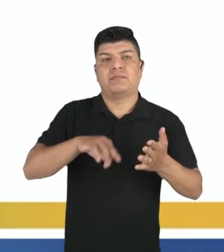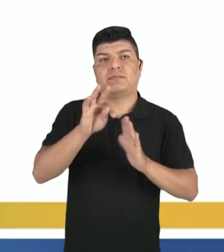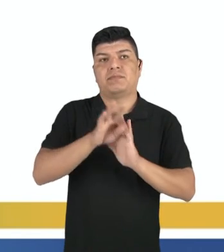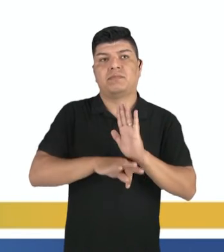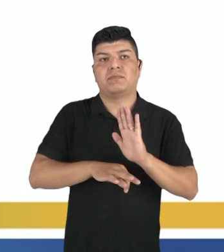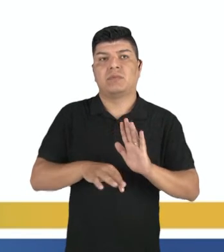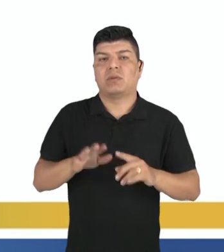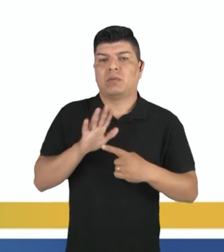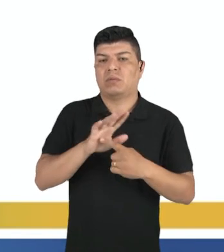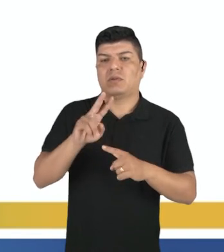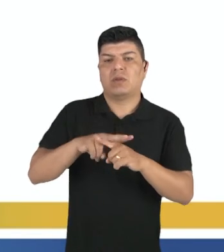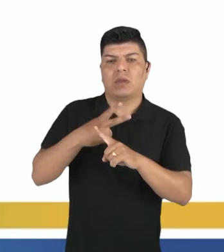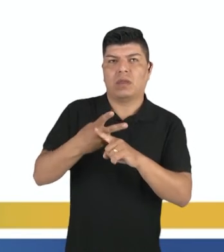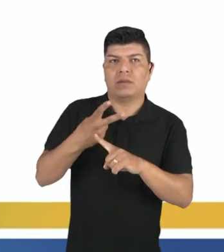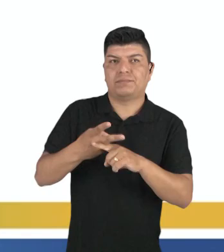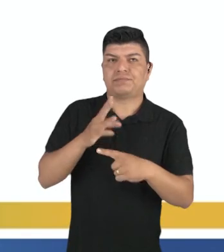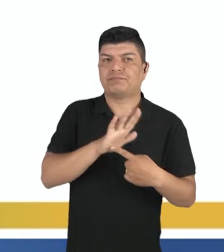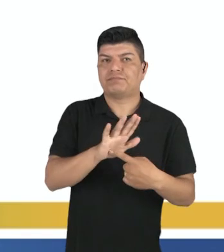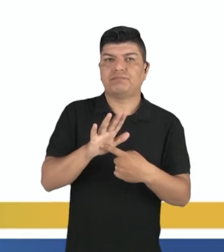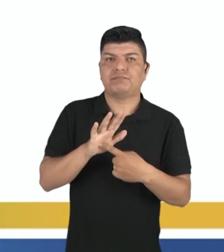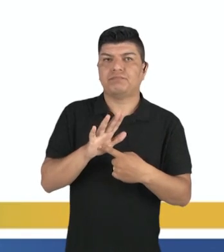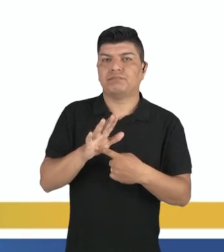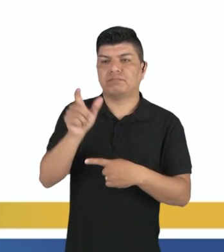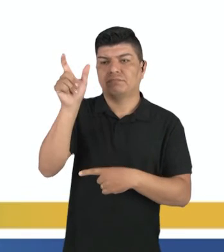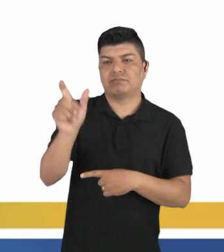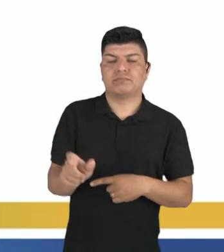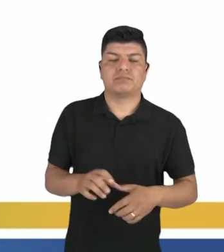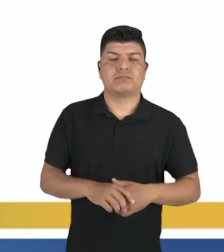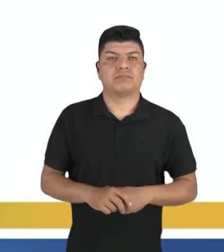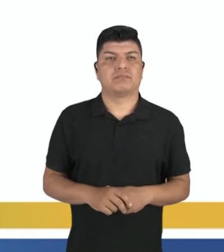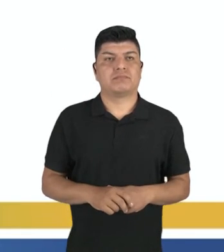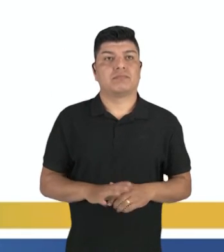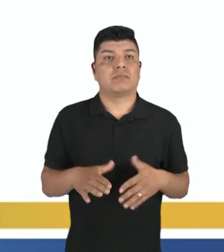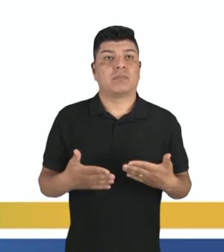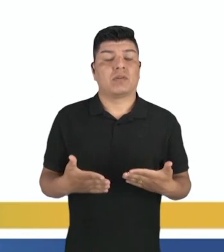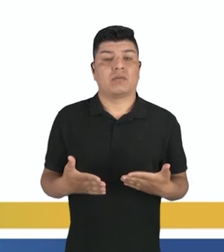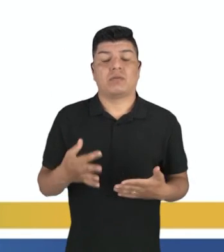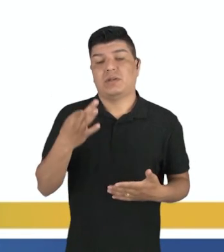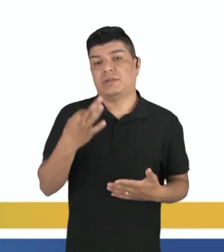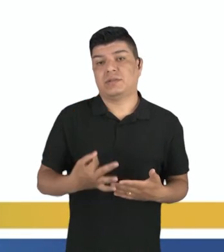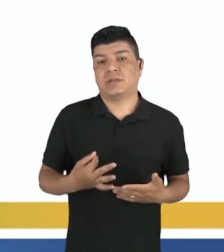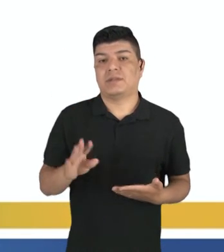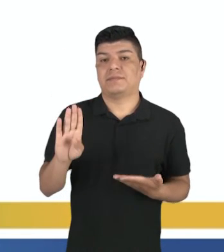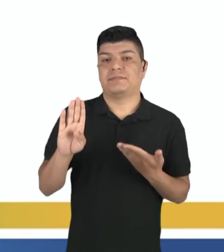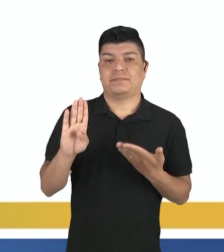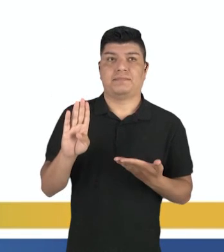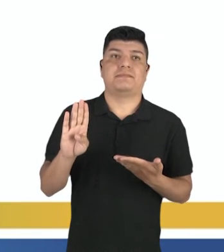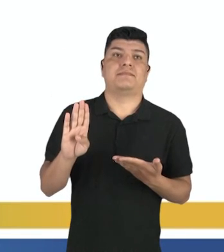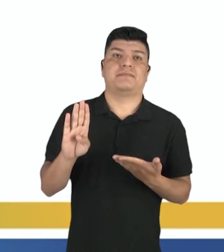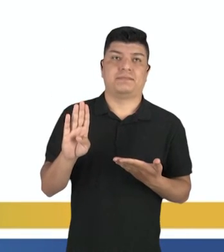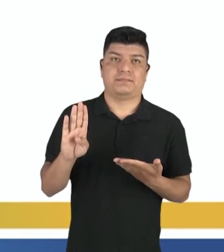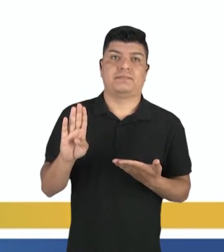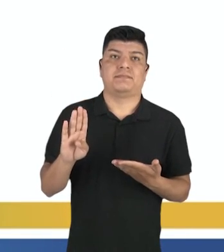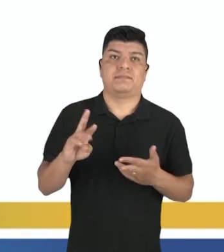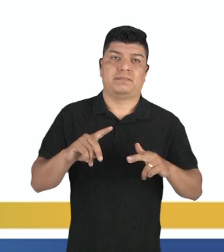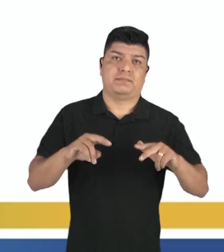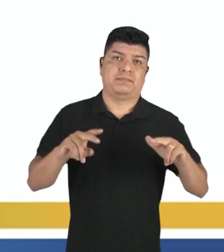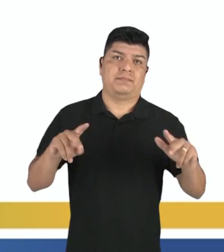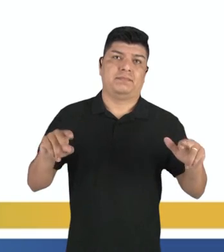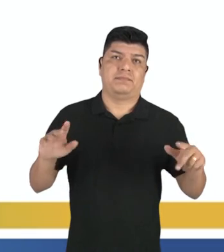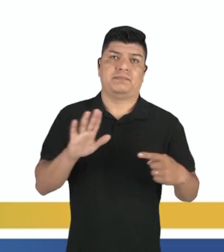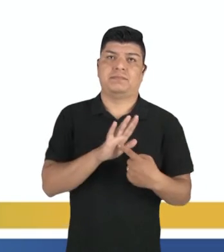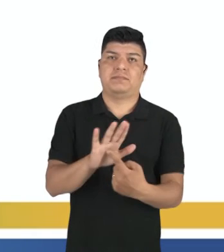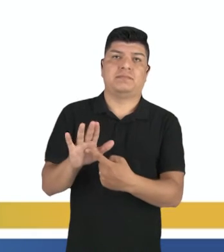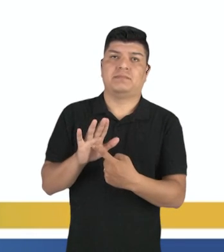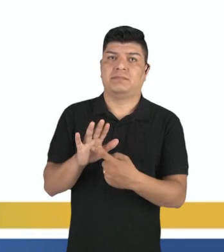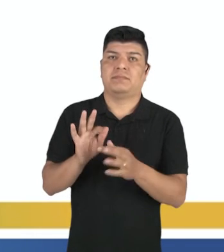dupla marcação de sujeito. A, B, C, D ou E. Então, nós vamos ter aqui a letra B. Contraria a marcação